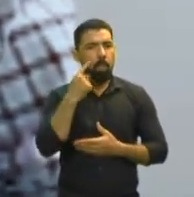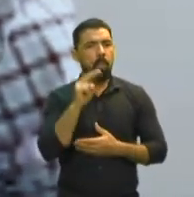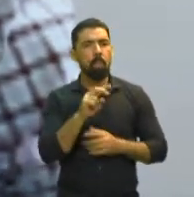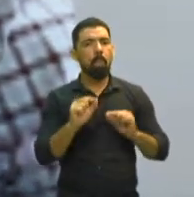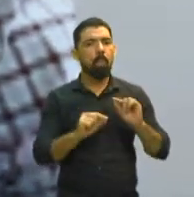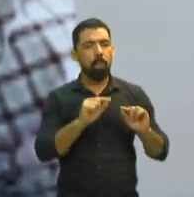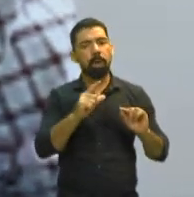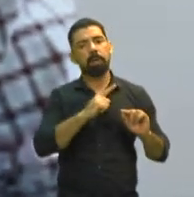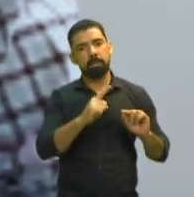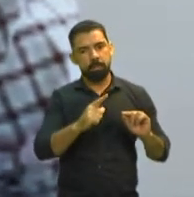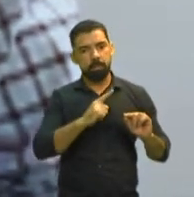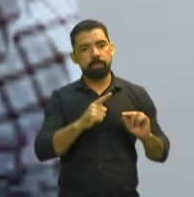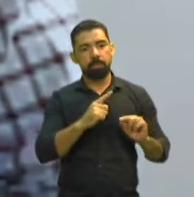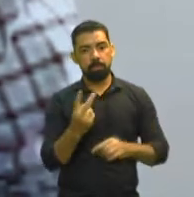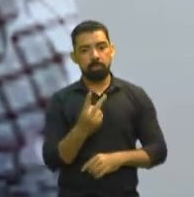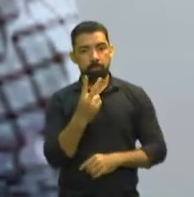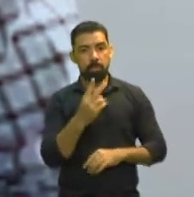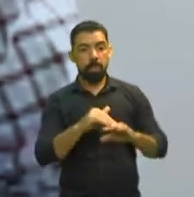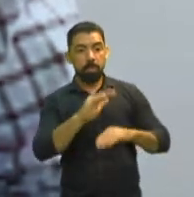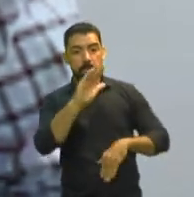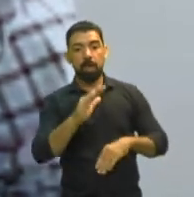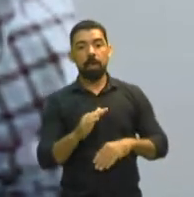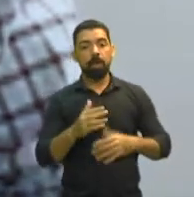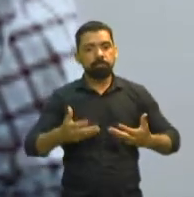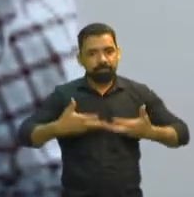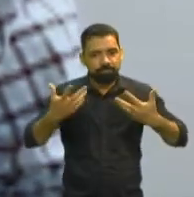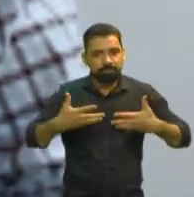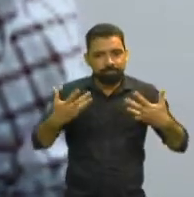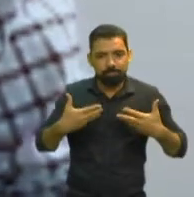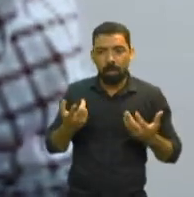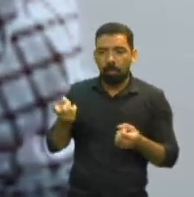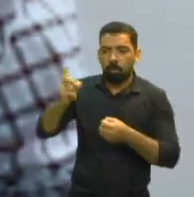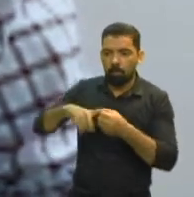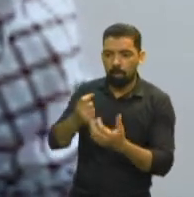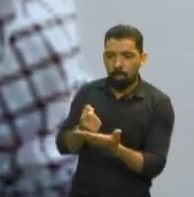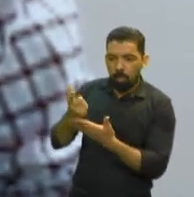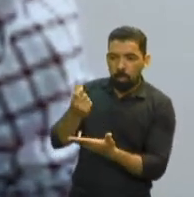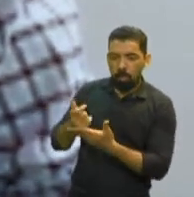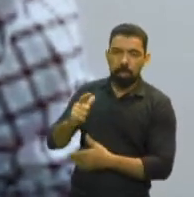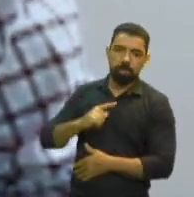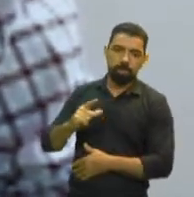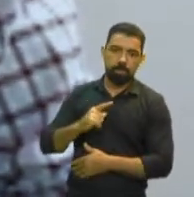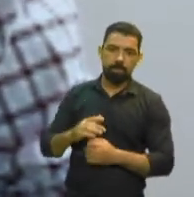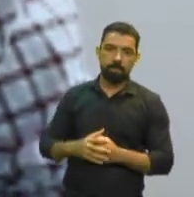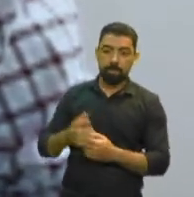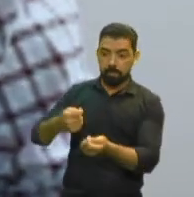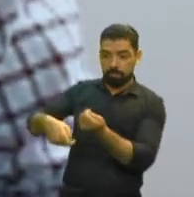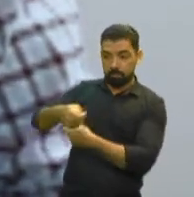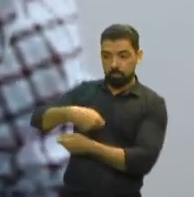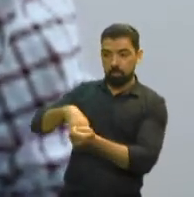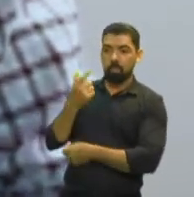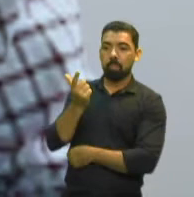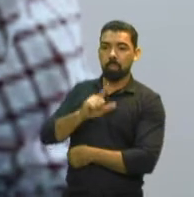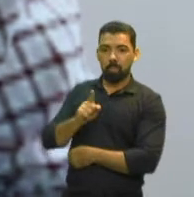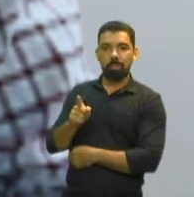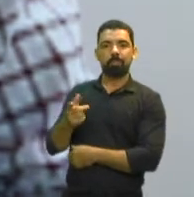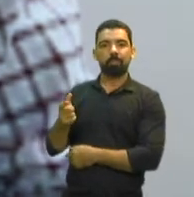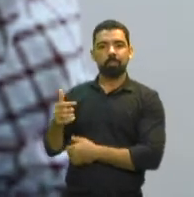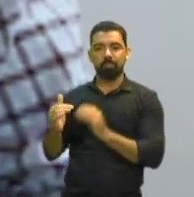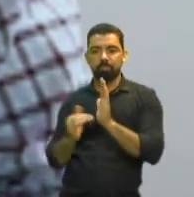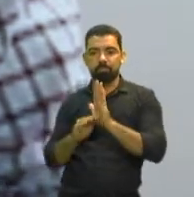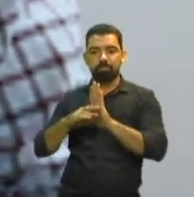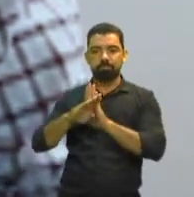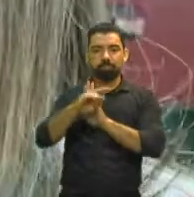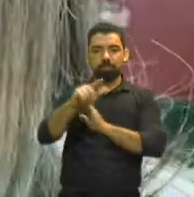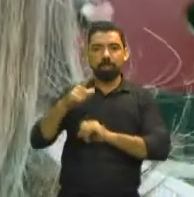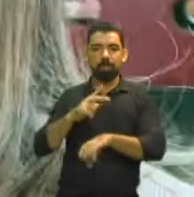e isso anima o consumidor a poder voltar às compras. E anima o comércio para poder voltar a acreditar e ter perspectiva